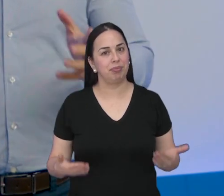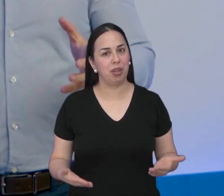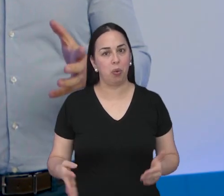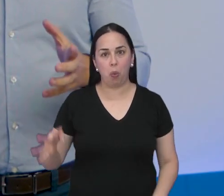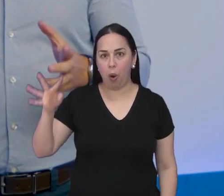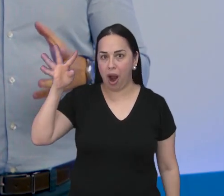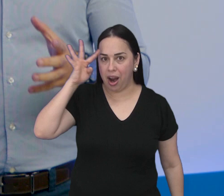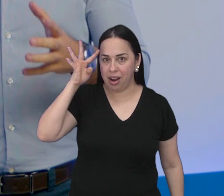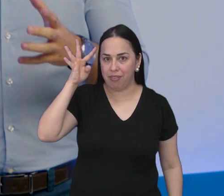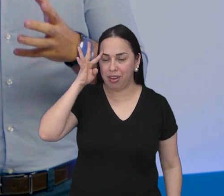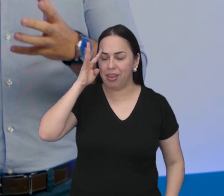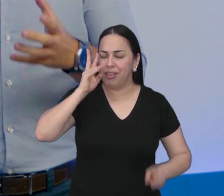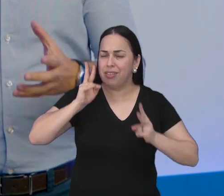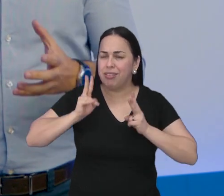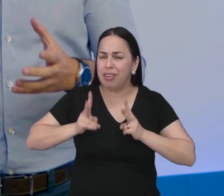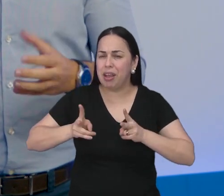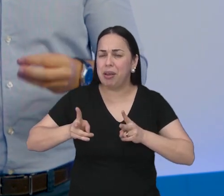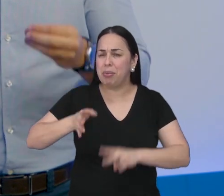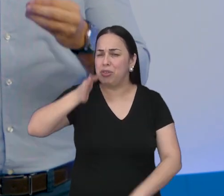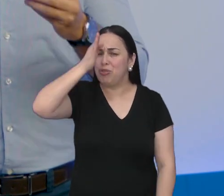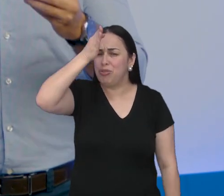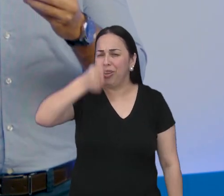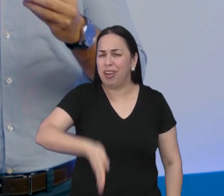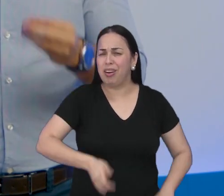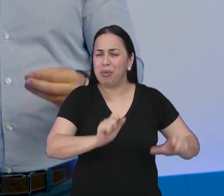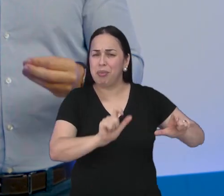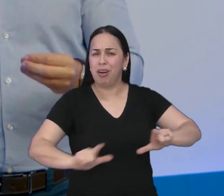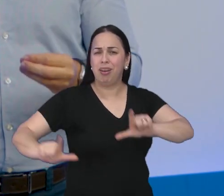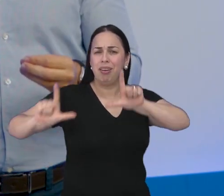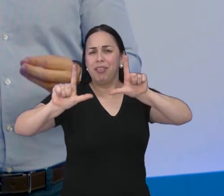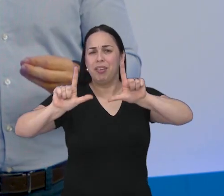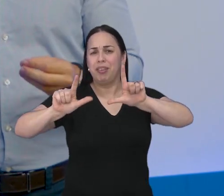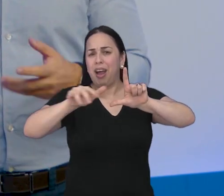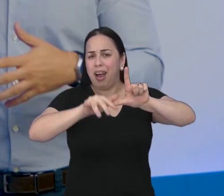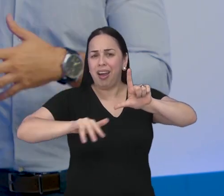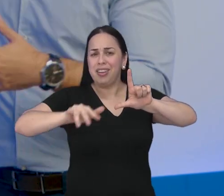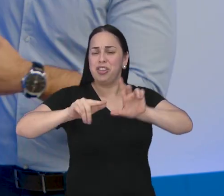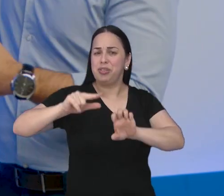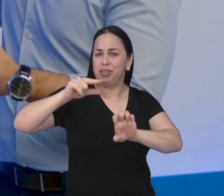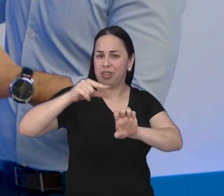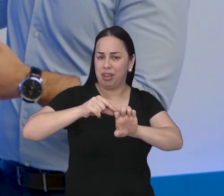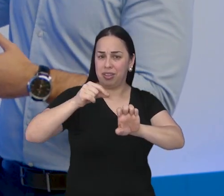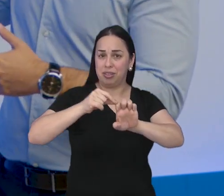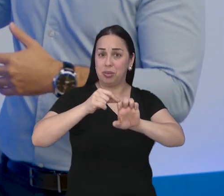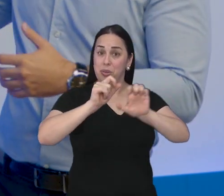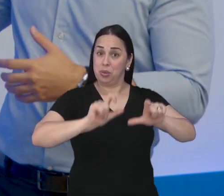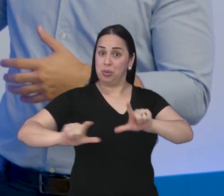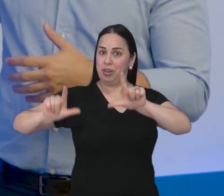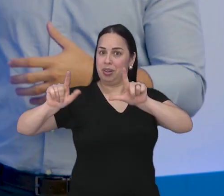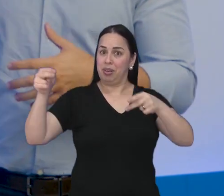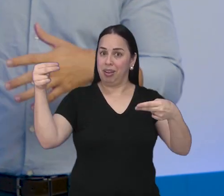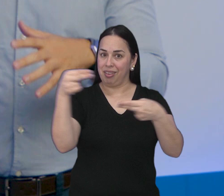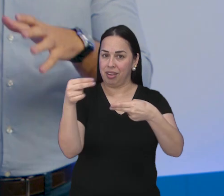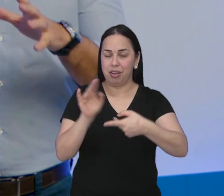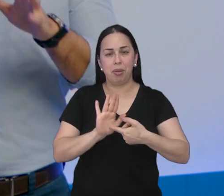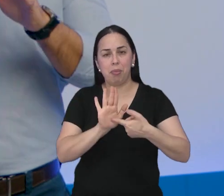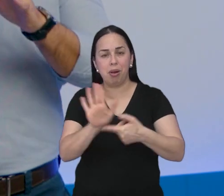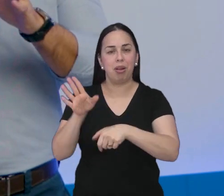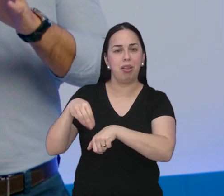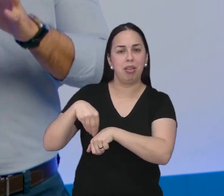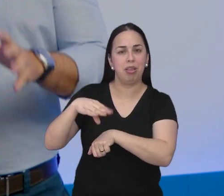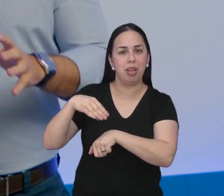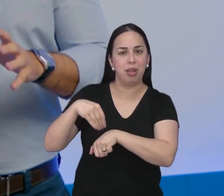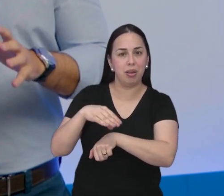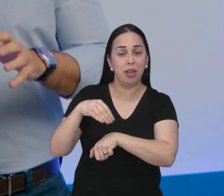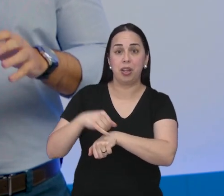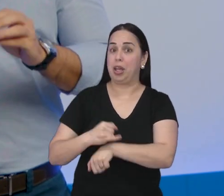E quarta-feira também é dia da gente falar de empreendedorismo aqui no Boletim. No nosso quadro Empreende Sebrae, a gente te